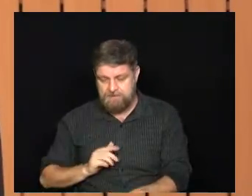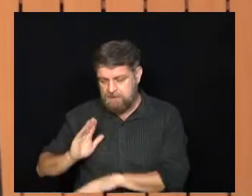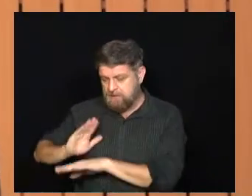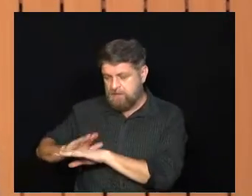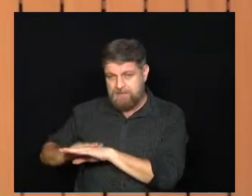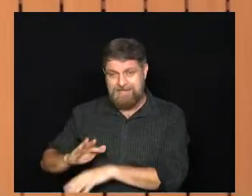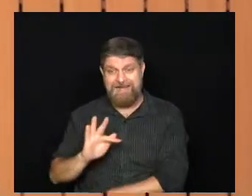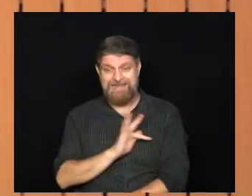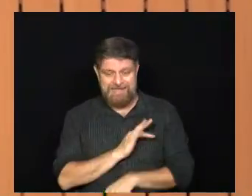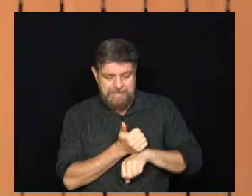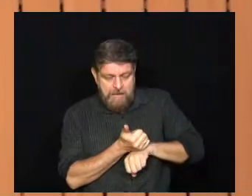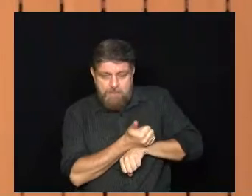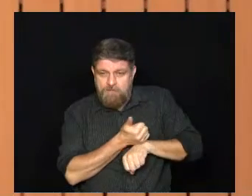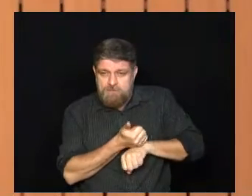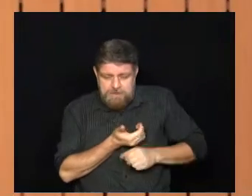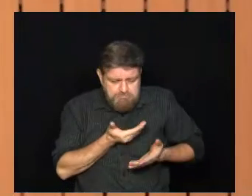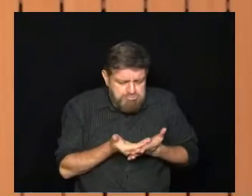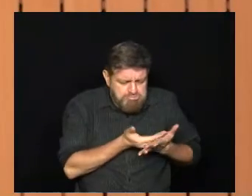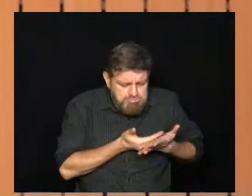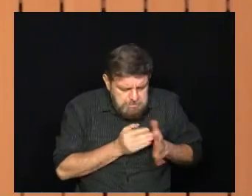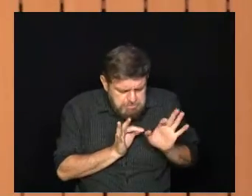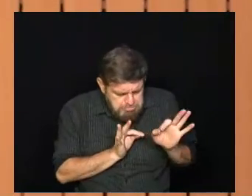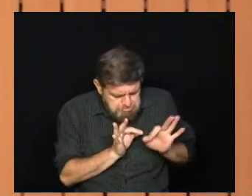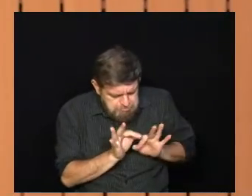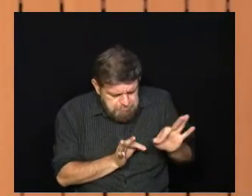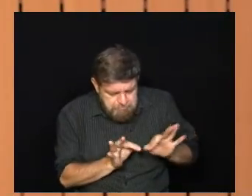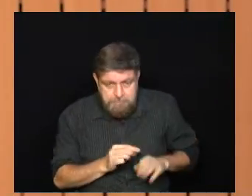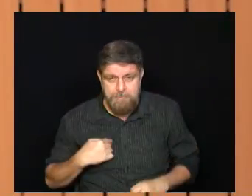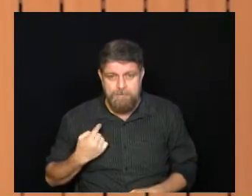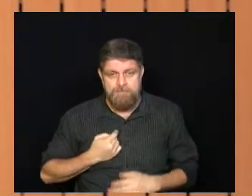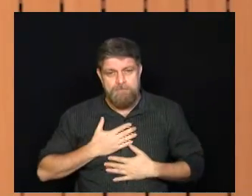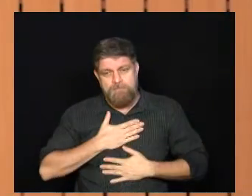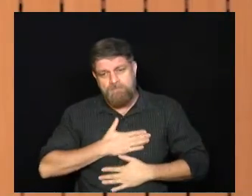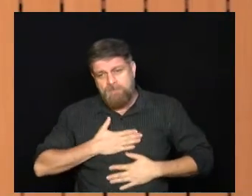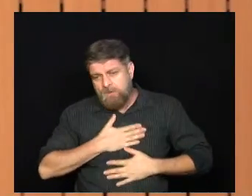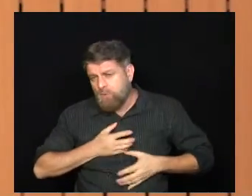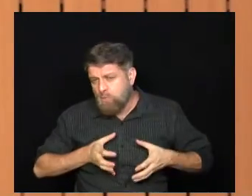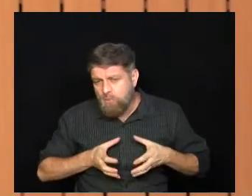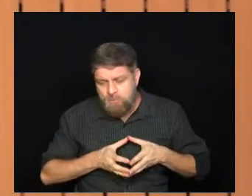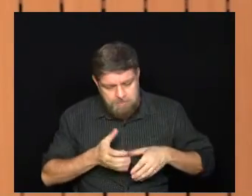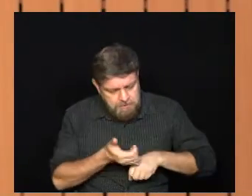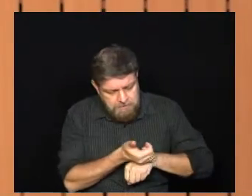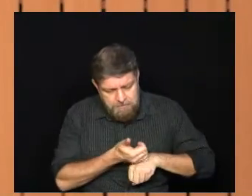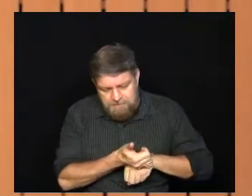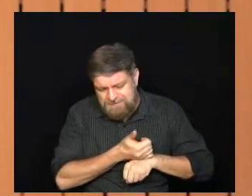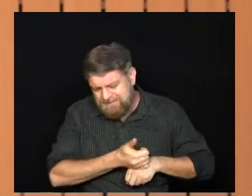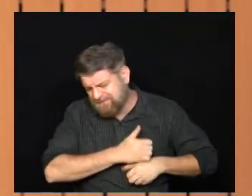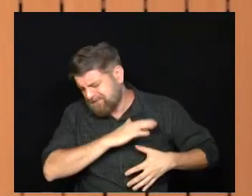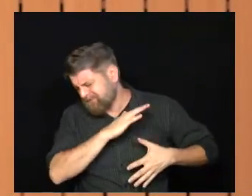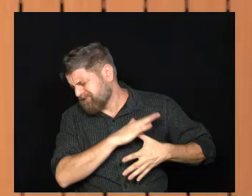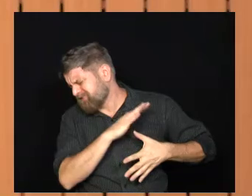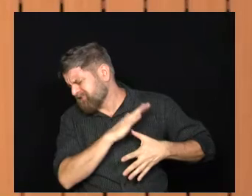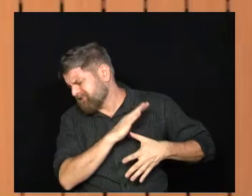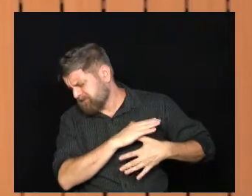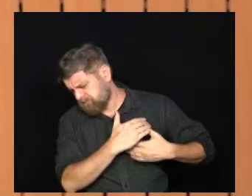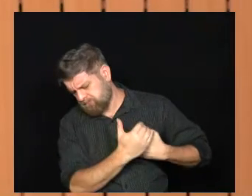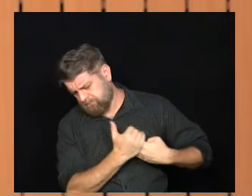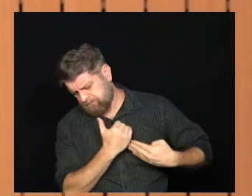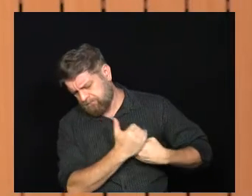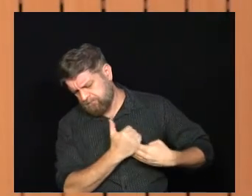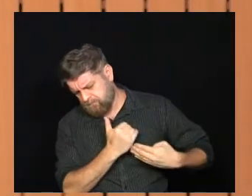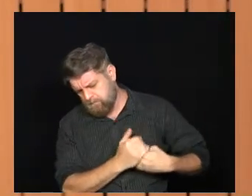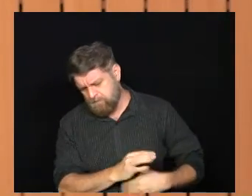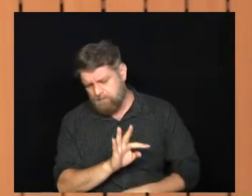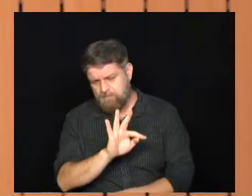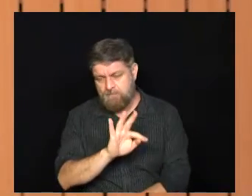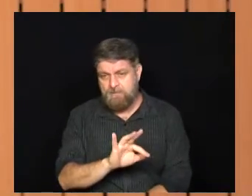João? Nós nos beneficiamos de uma equipe de consultores da FIP para fazer